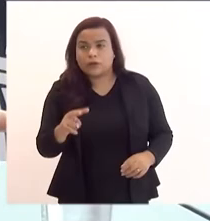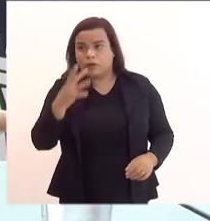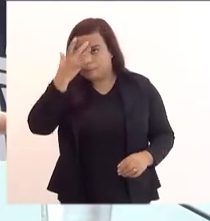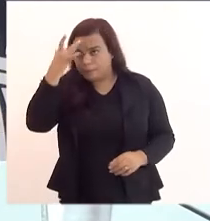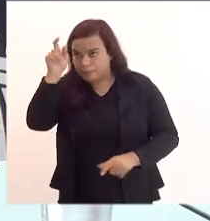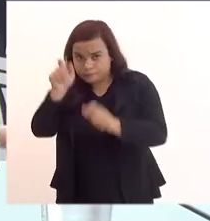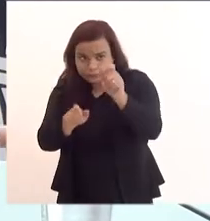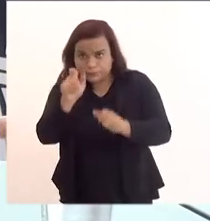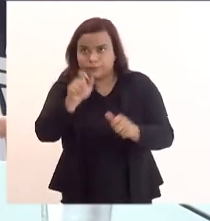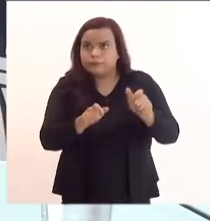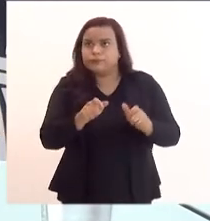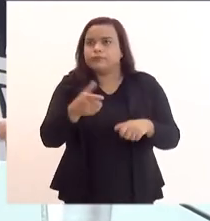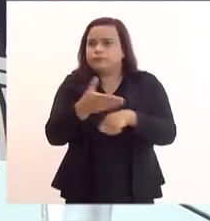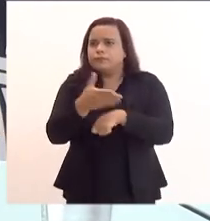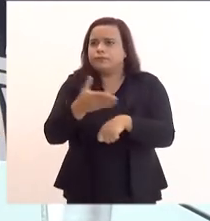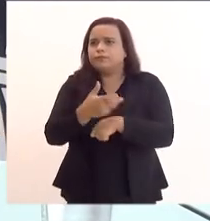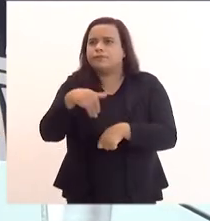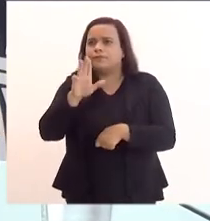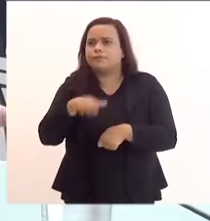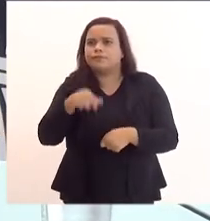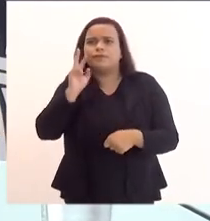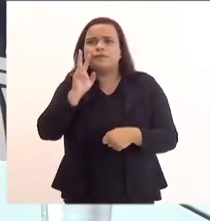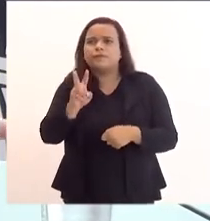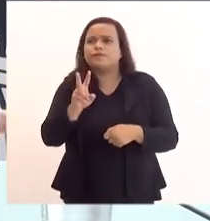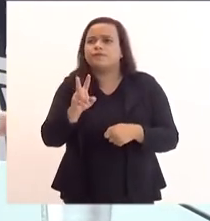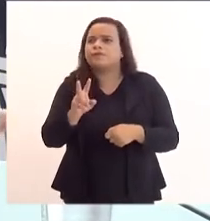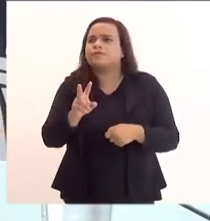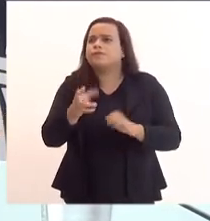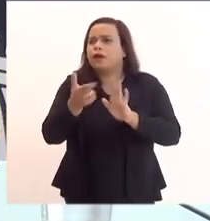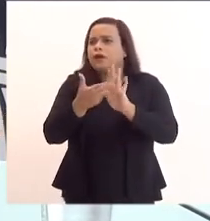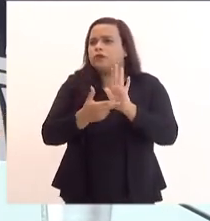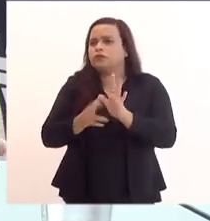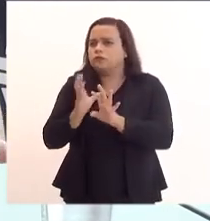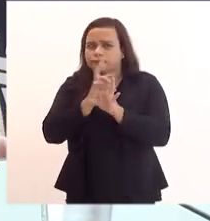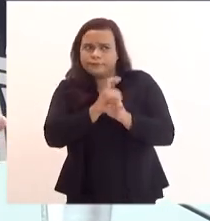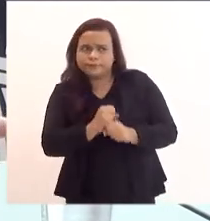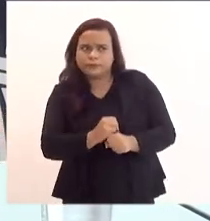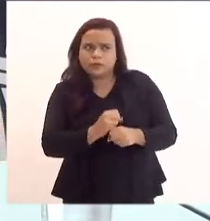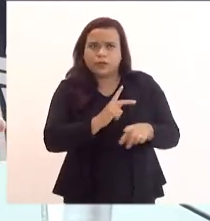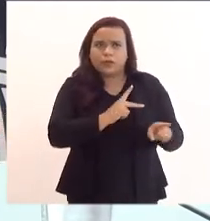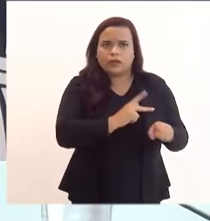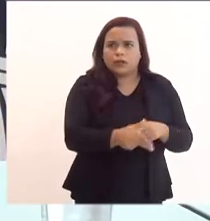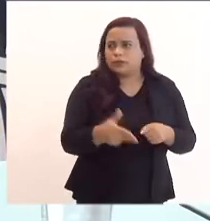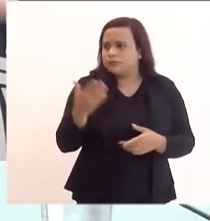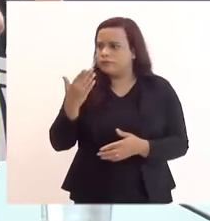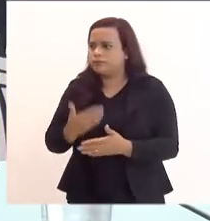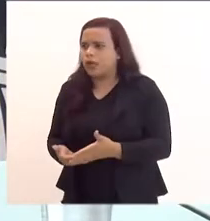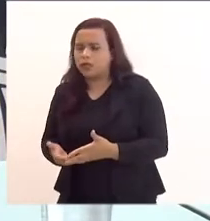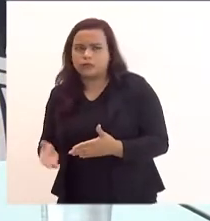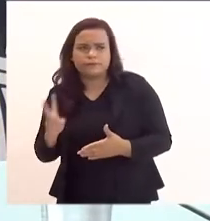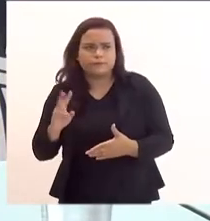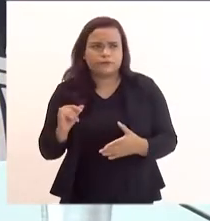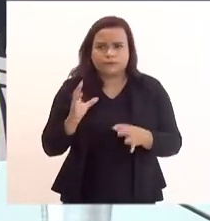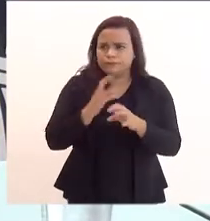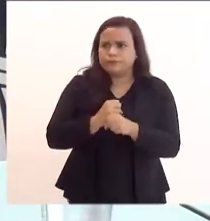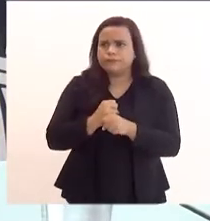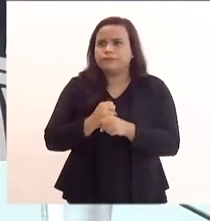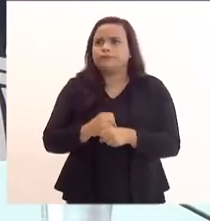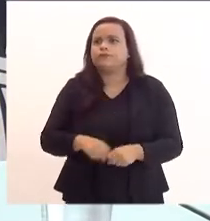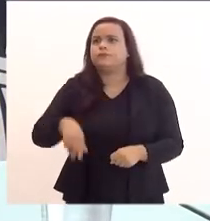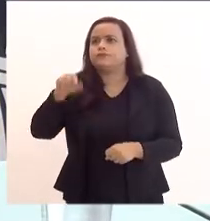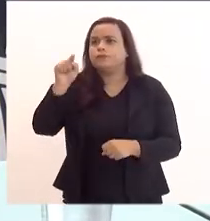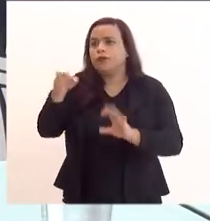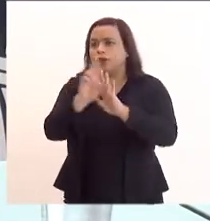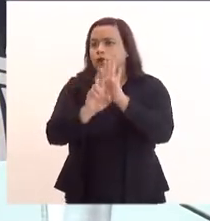membros, tem um relatório, a gente faz as contas se vai ganhar ou perder. O que você faz num CPI quando você discorda do